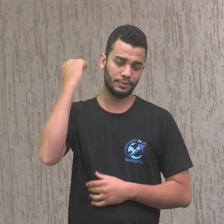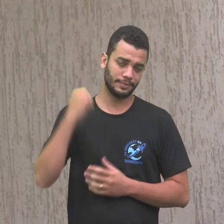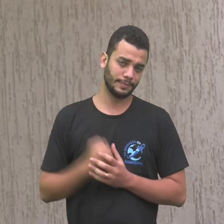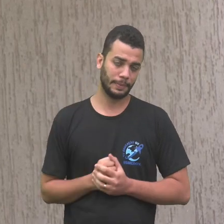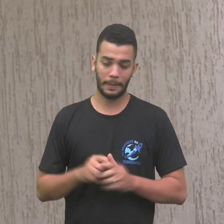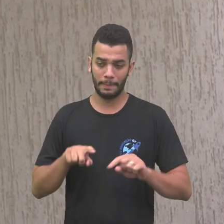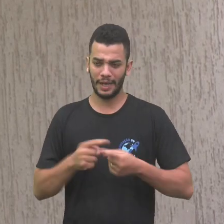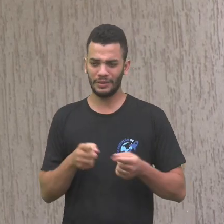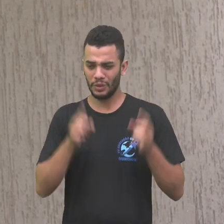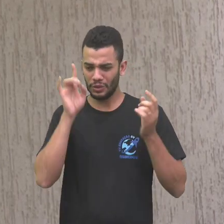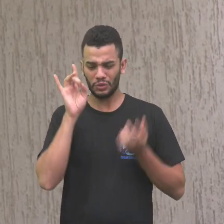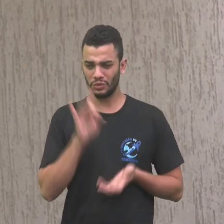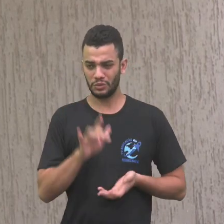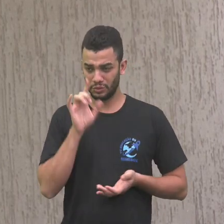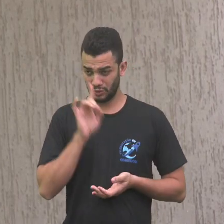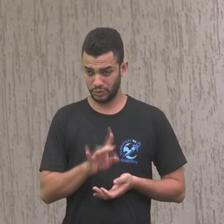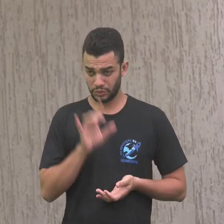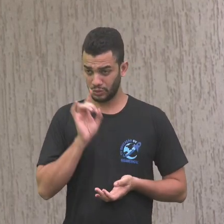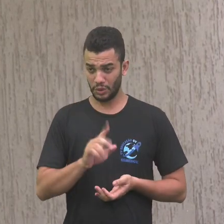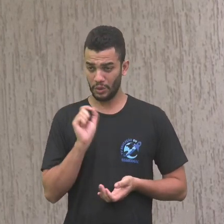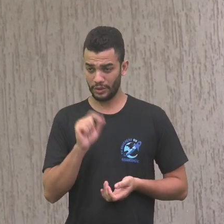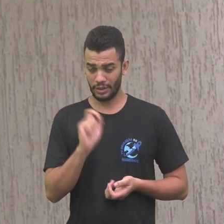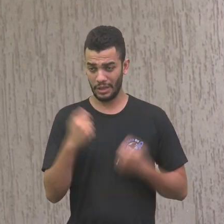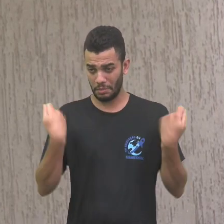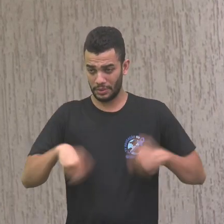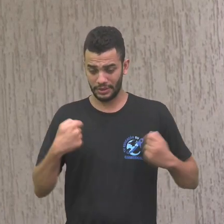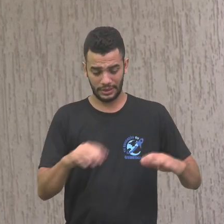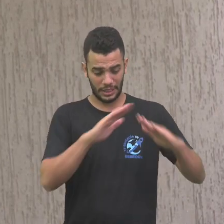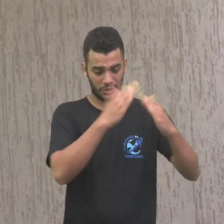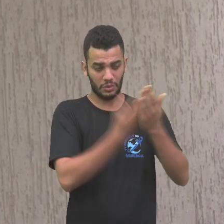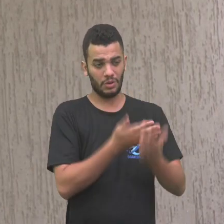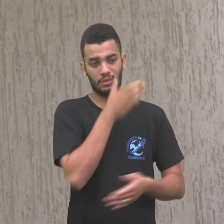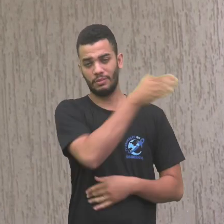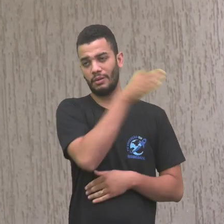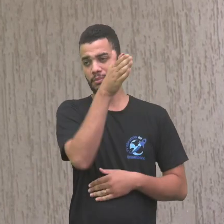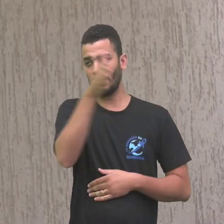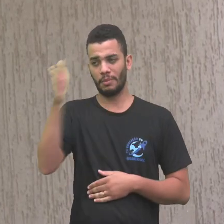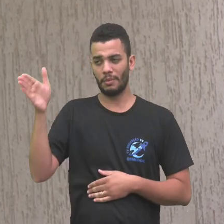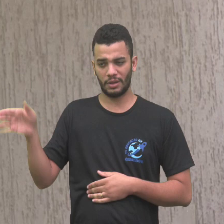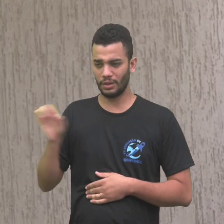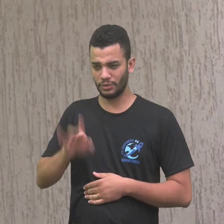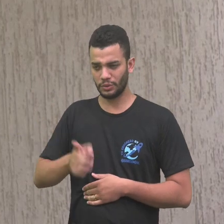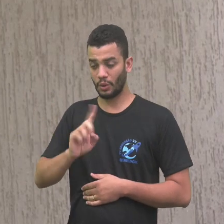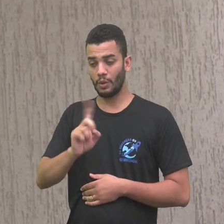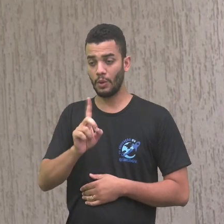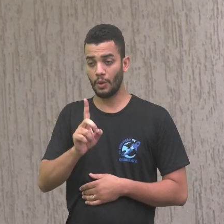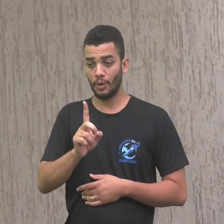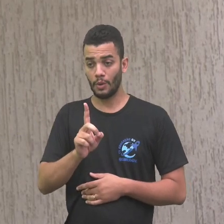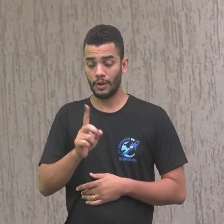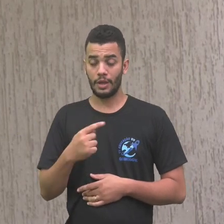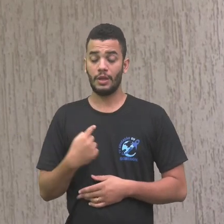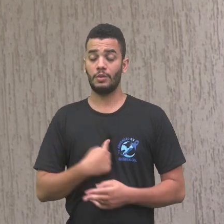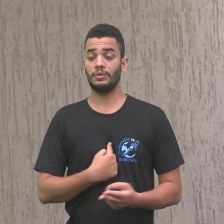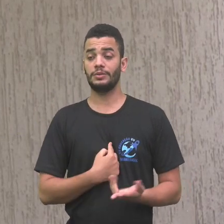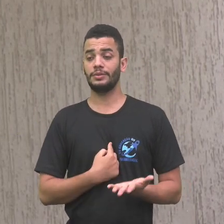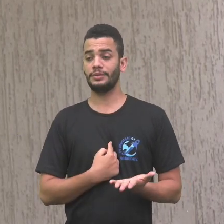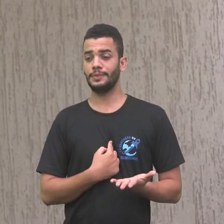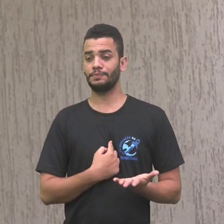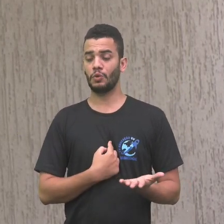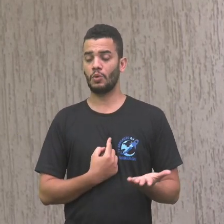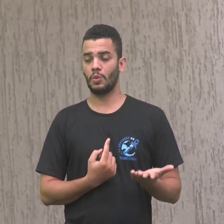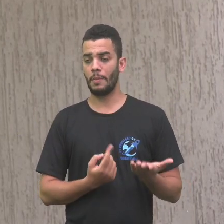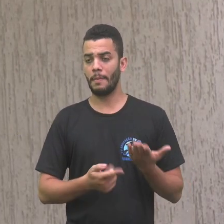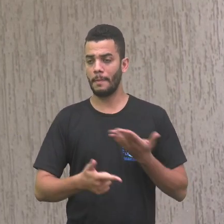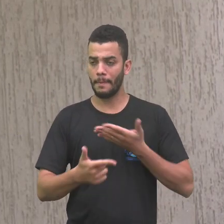a somente ir até a escola e verificar como as coisas estão acontecendo. Nós temos a função de pensar